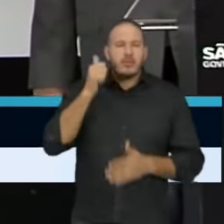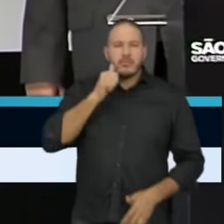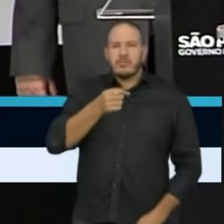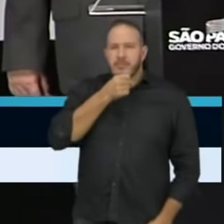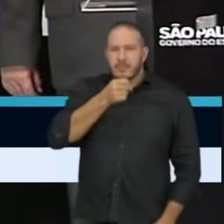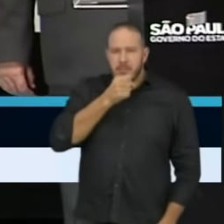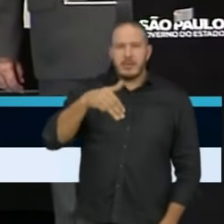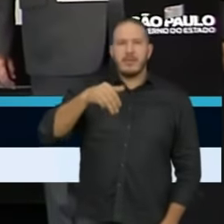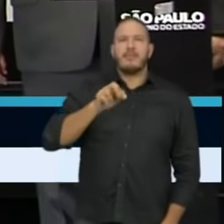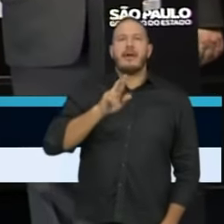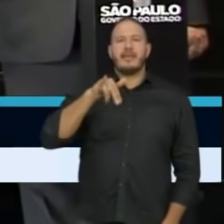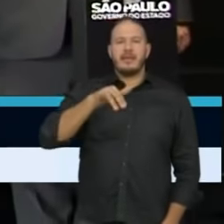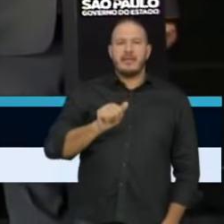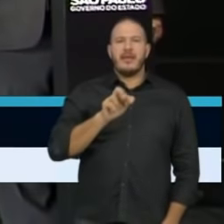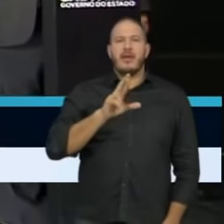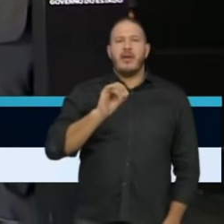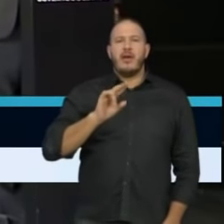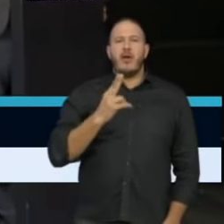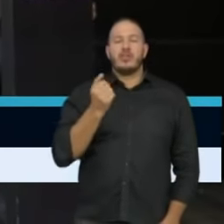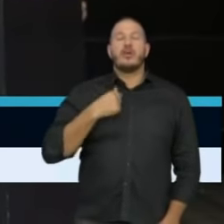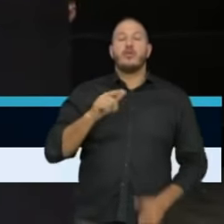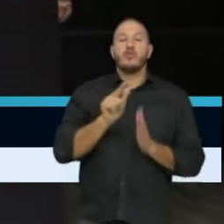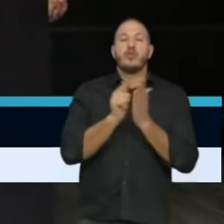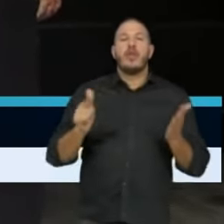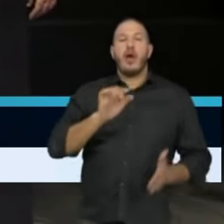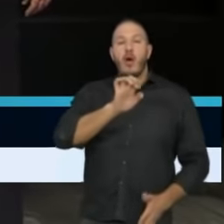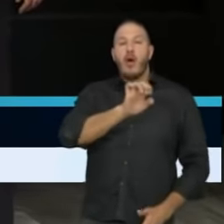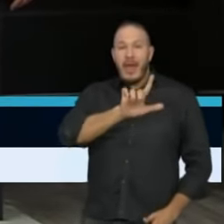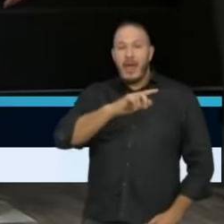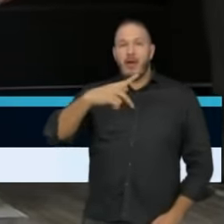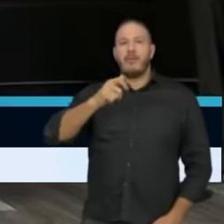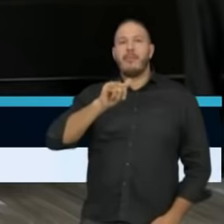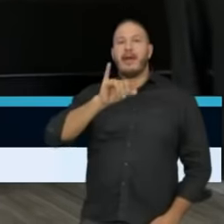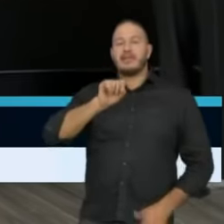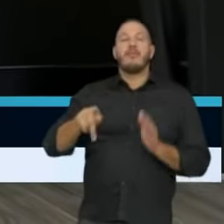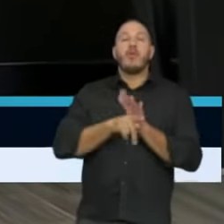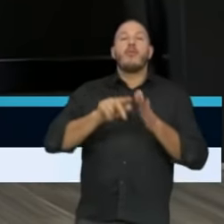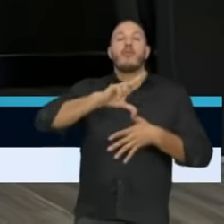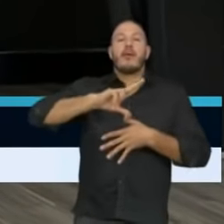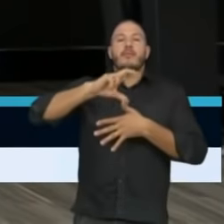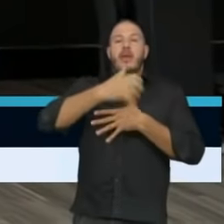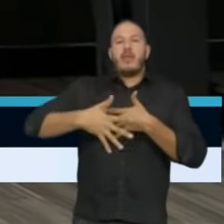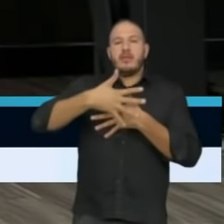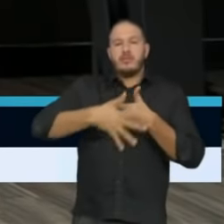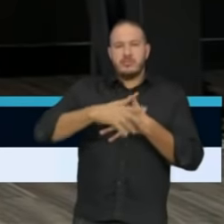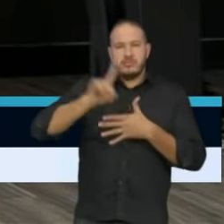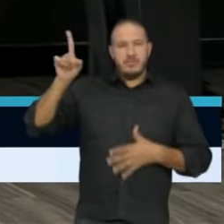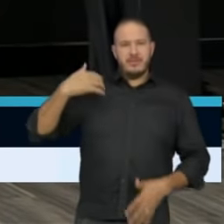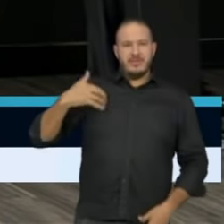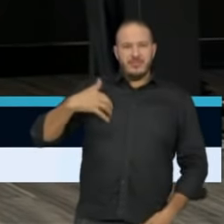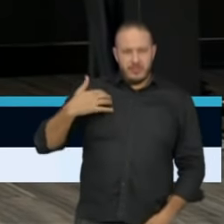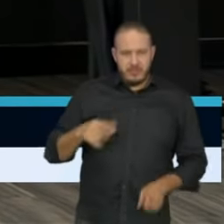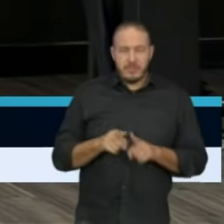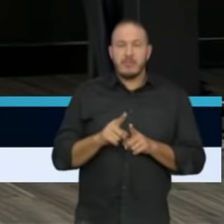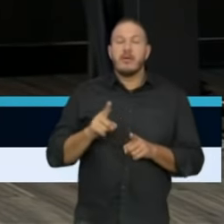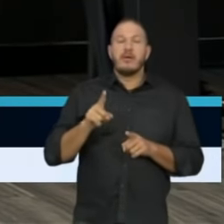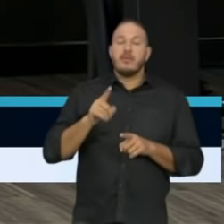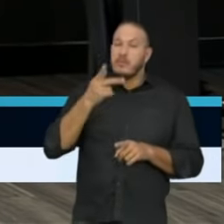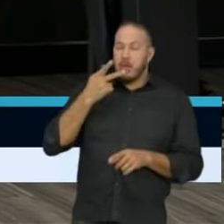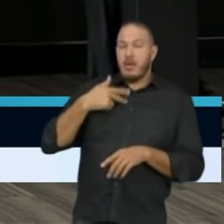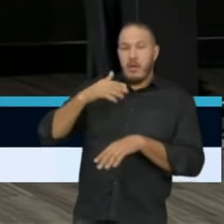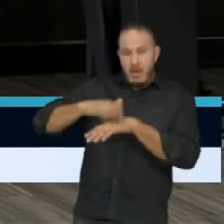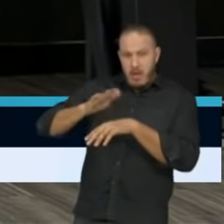Marina Rossi, do jornal É o País, para a América Latina. Eu queria fazer apenas, eu estou com a pergunta aqui, fazer uma ressalva. Ela, assim